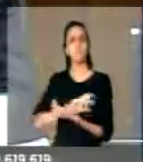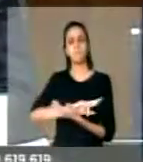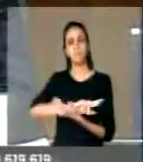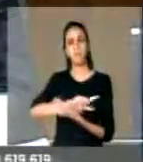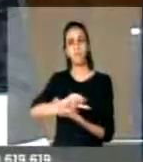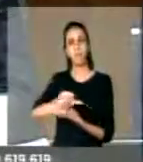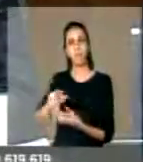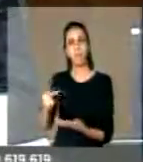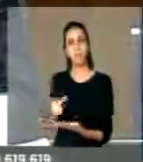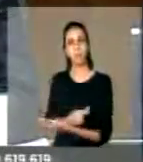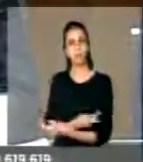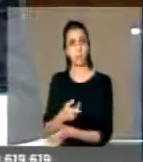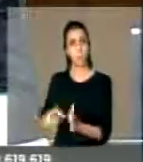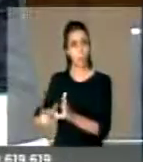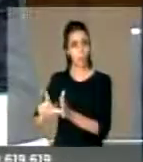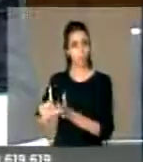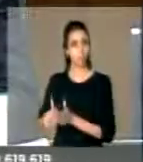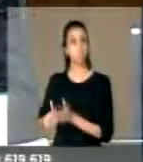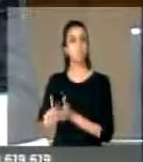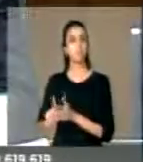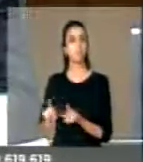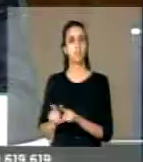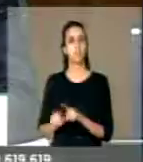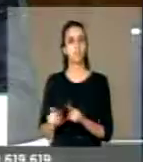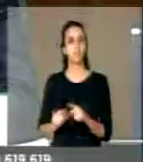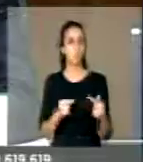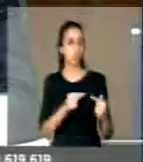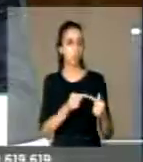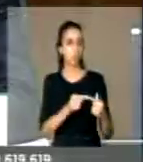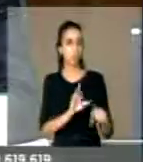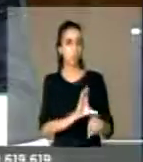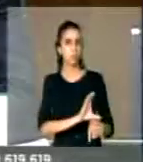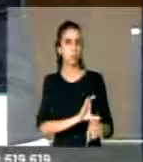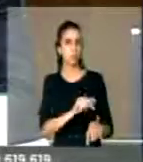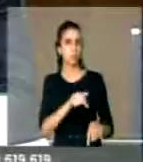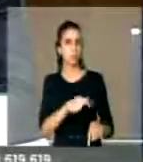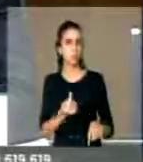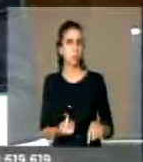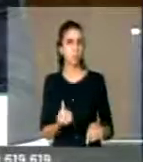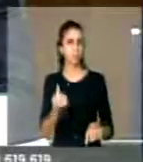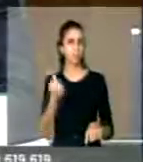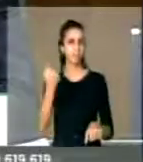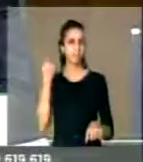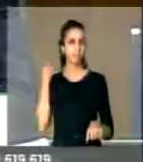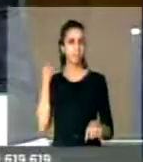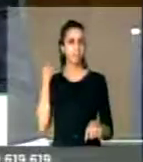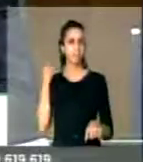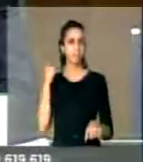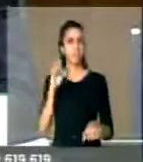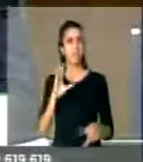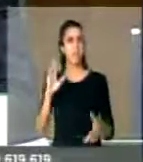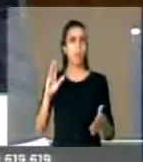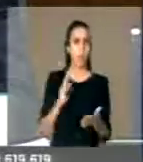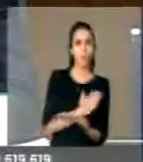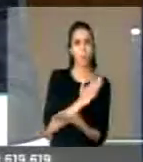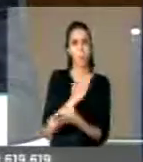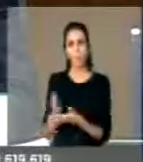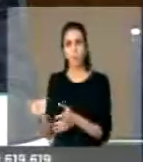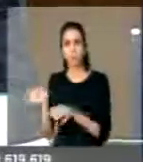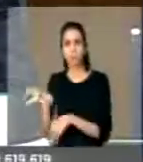predicados da forma constitucional de governo eram vislumbrados apenas por alguns